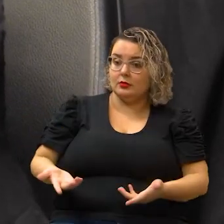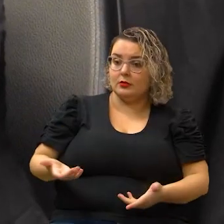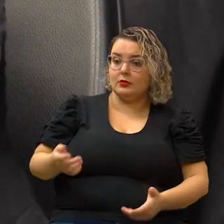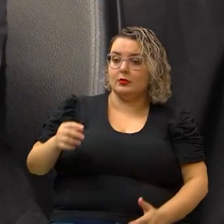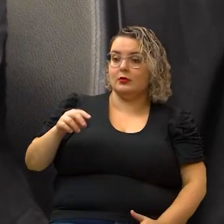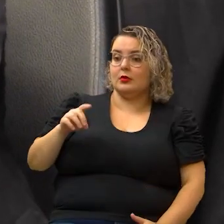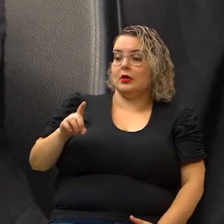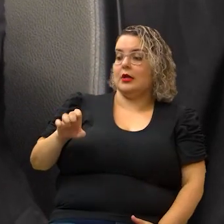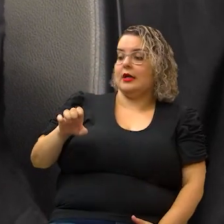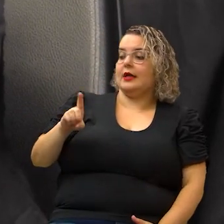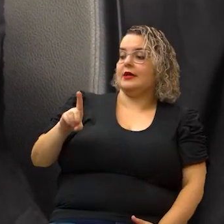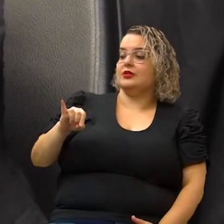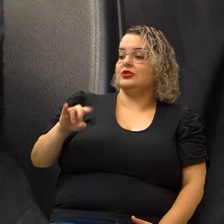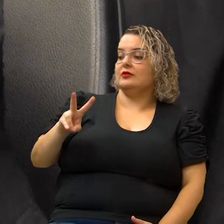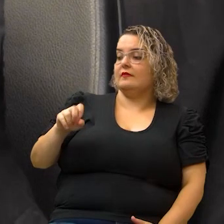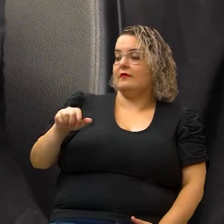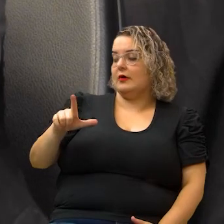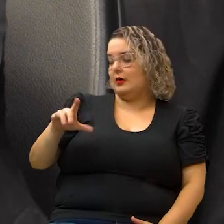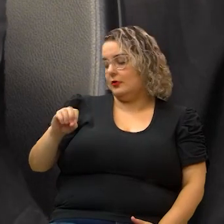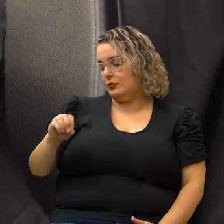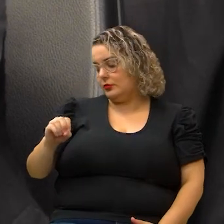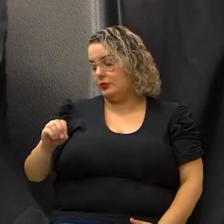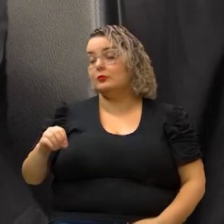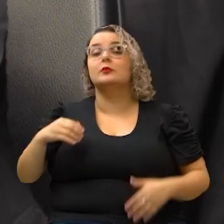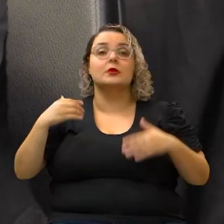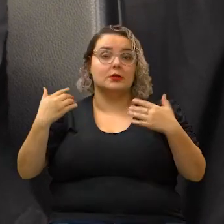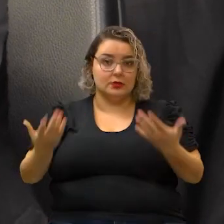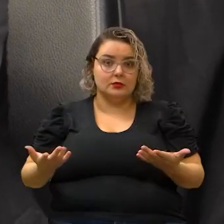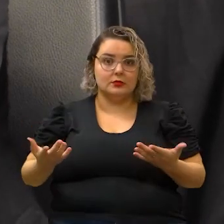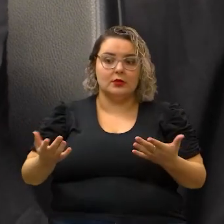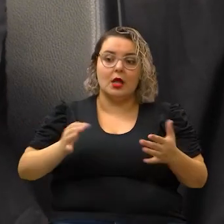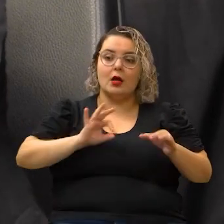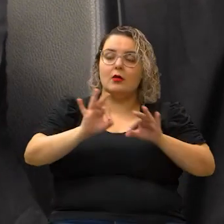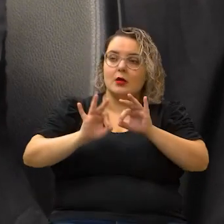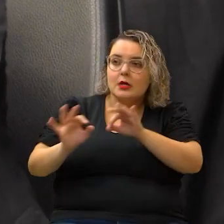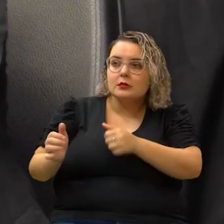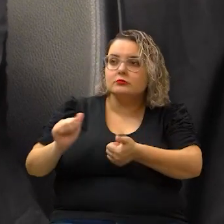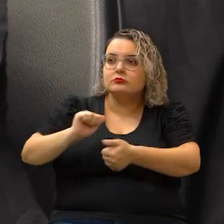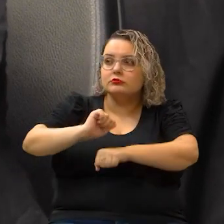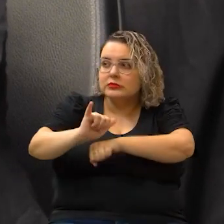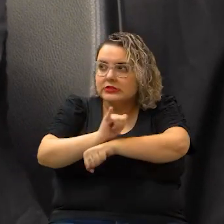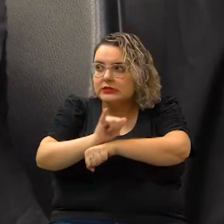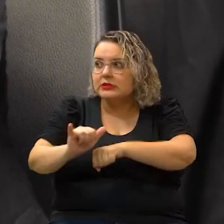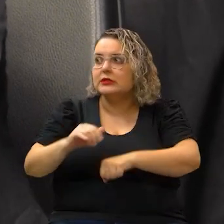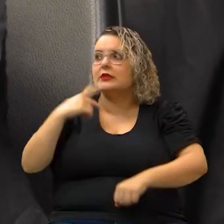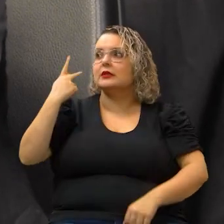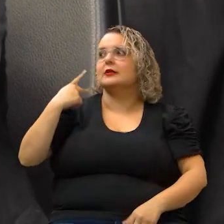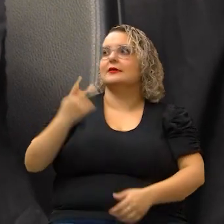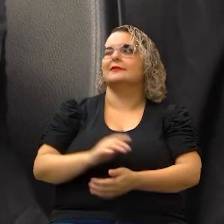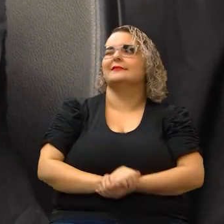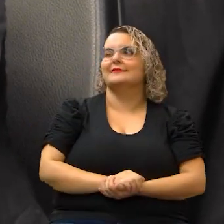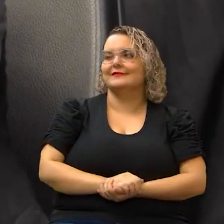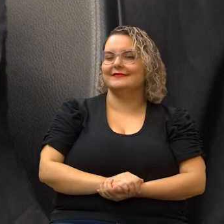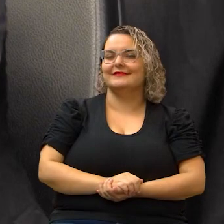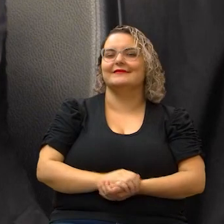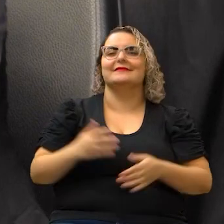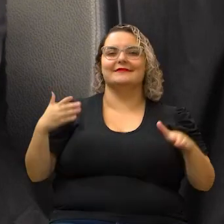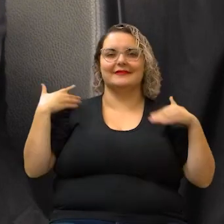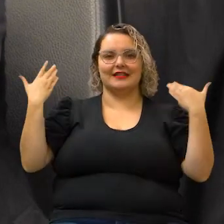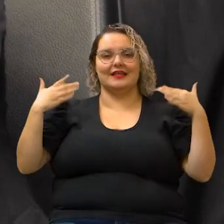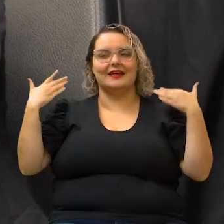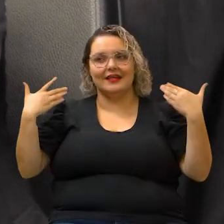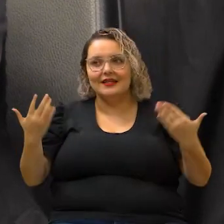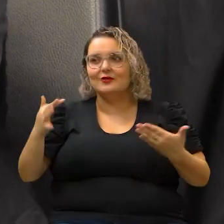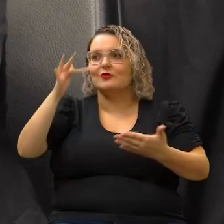ao trabalho, Sim. que é o Divaldo Cabello. Então, com esse arranjo político, eu estou indo com